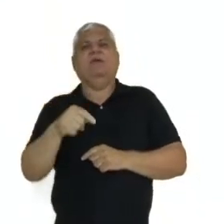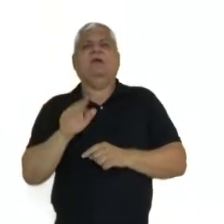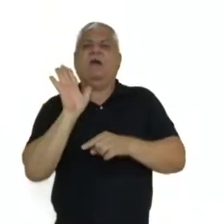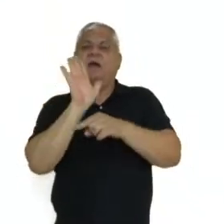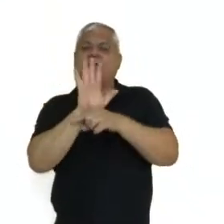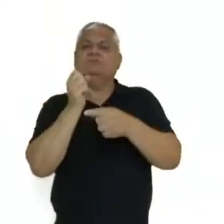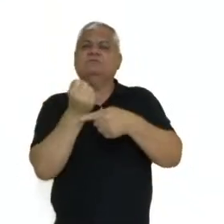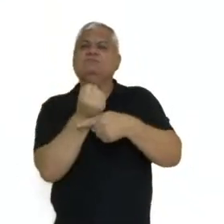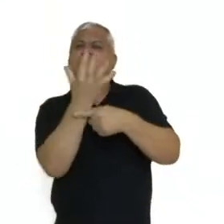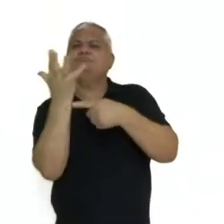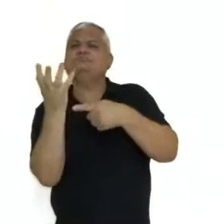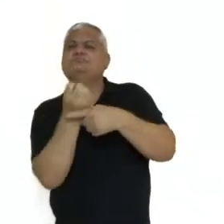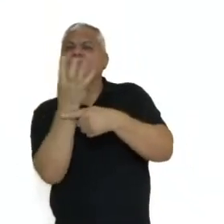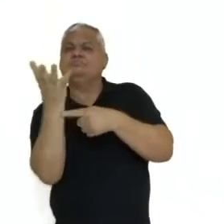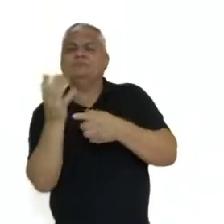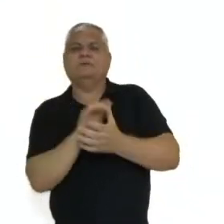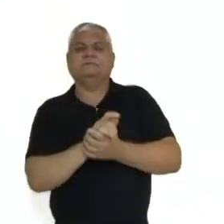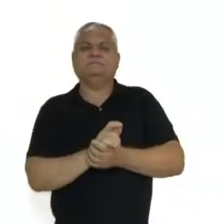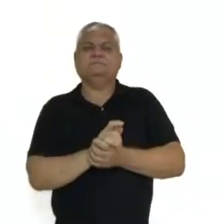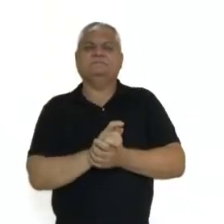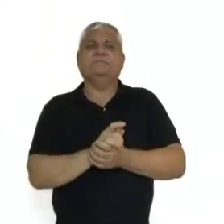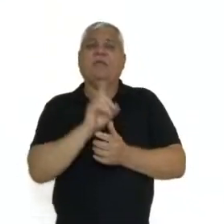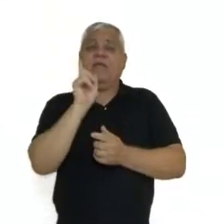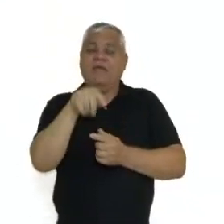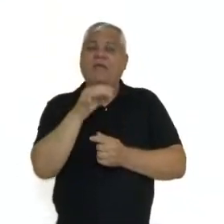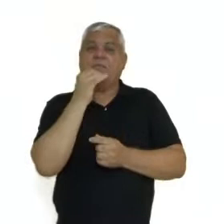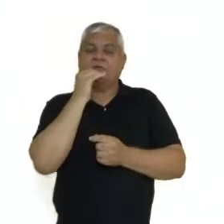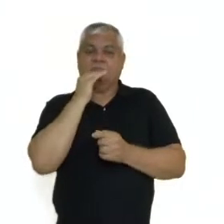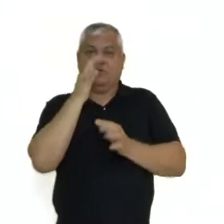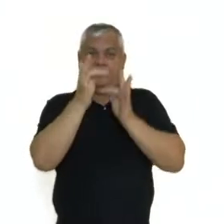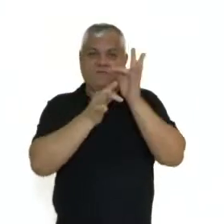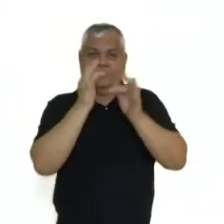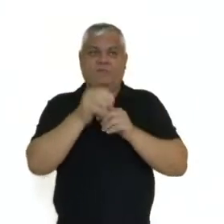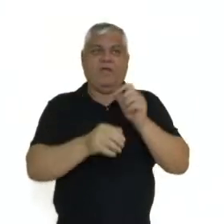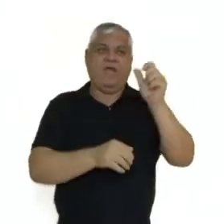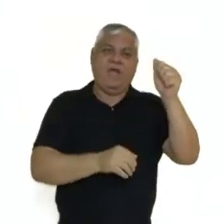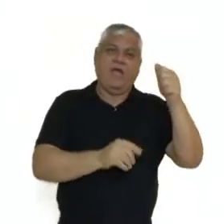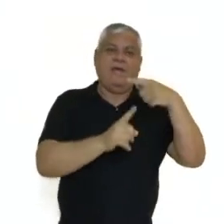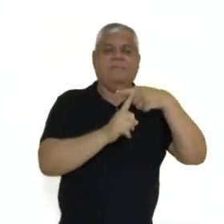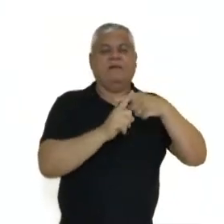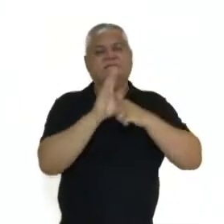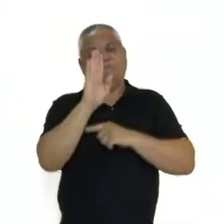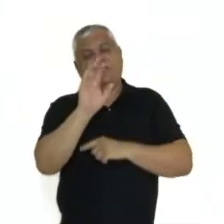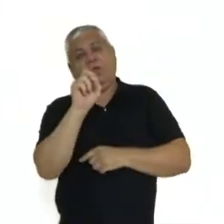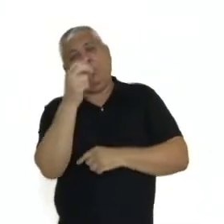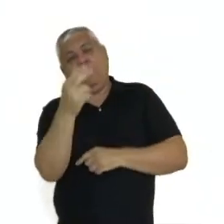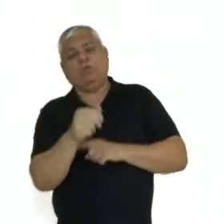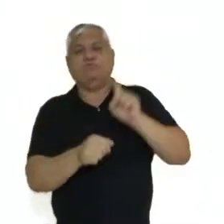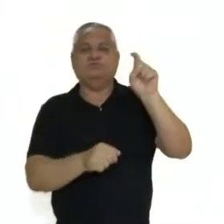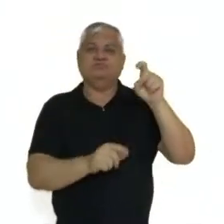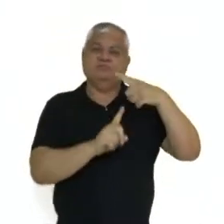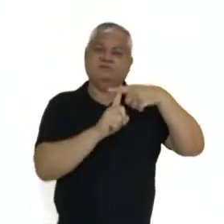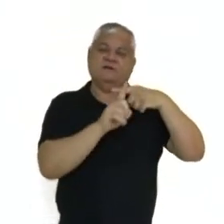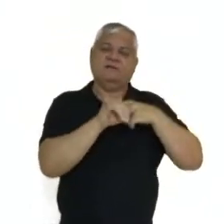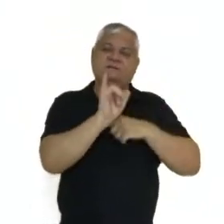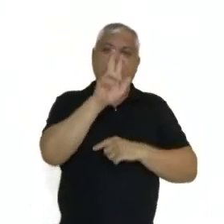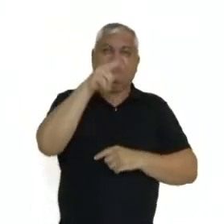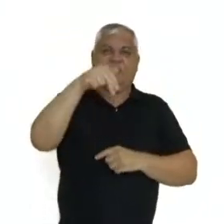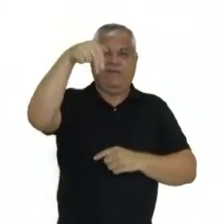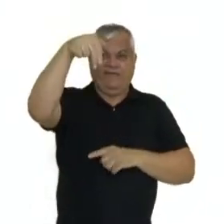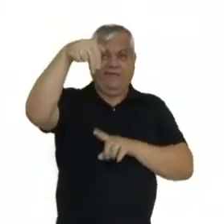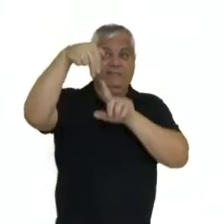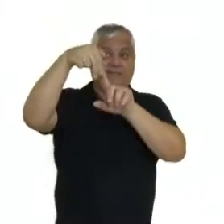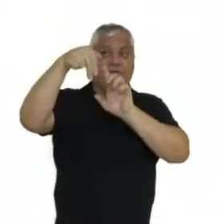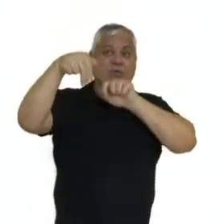sucessivas de um binômio Clube nome é uma expressão a + b o x + y elevado a n aonde